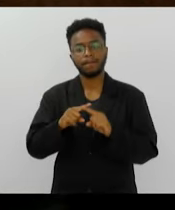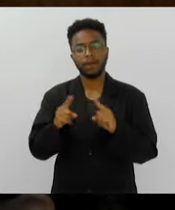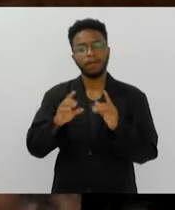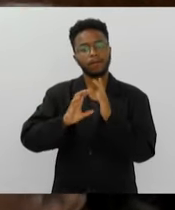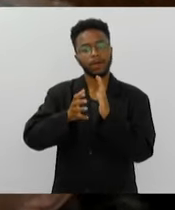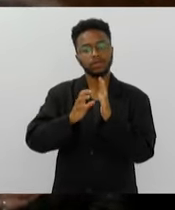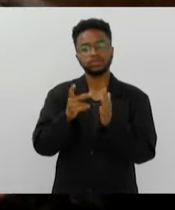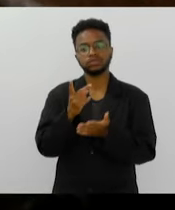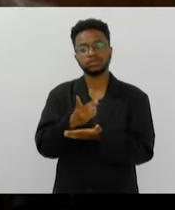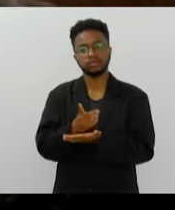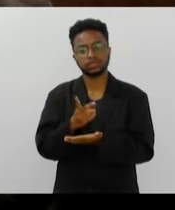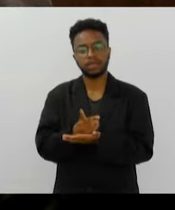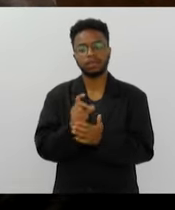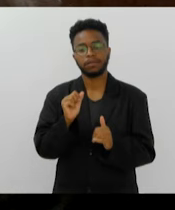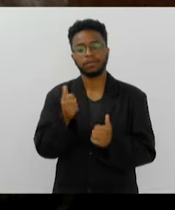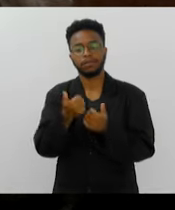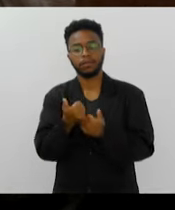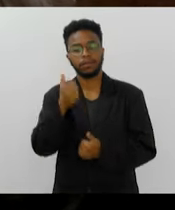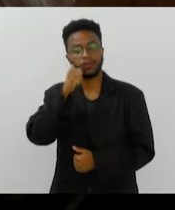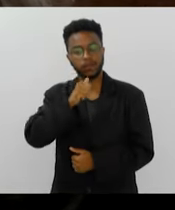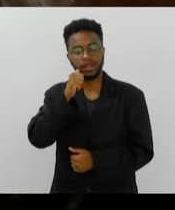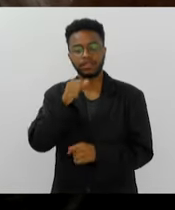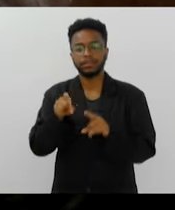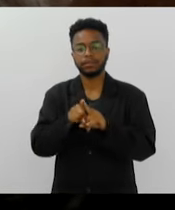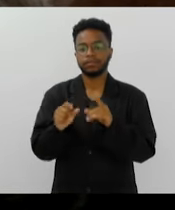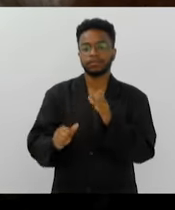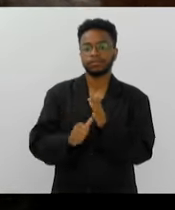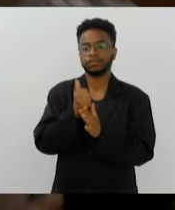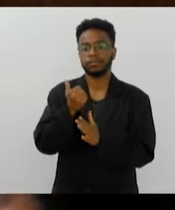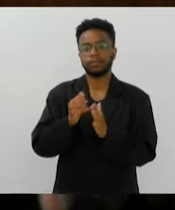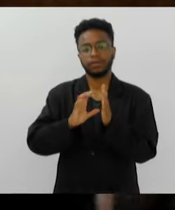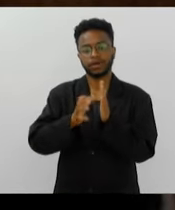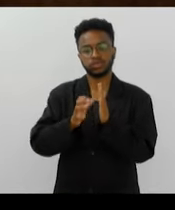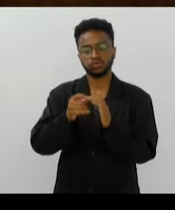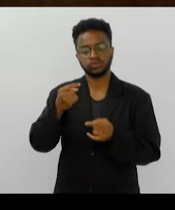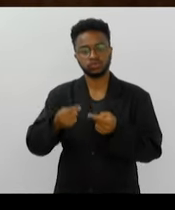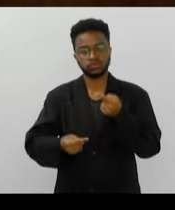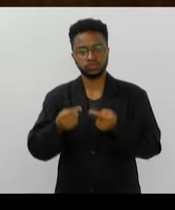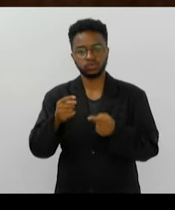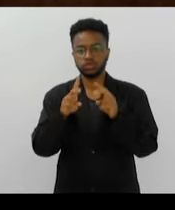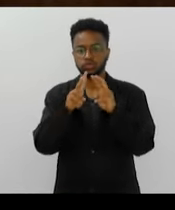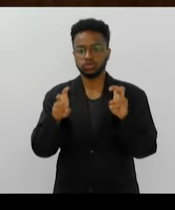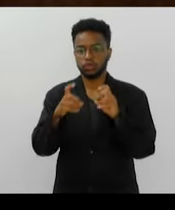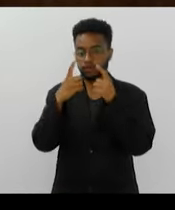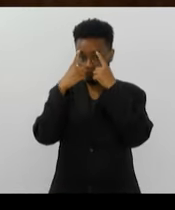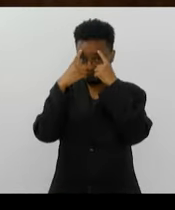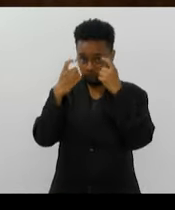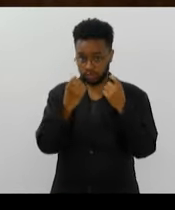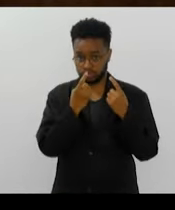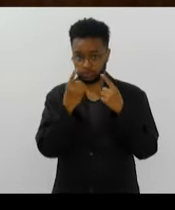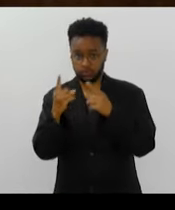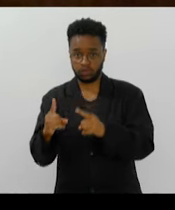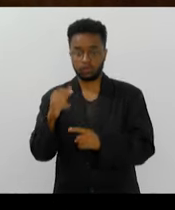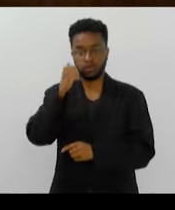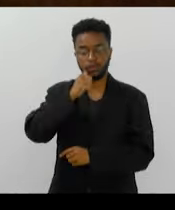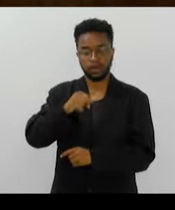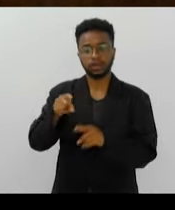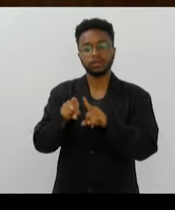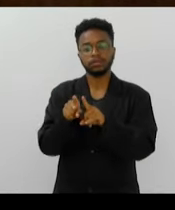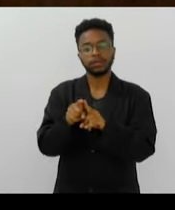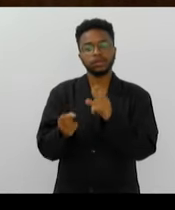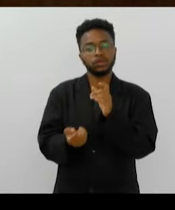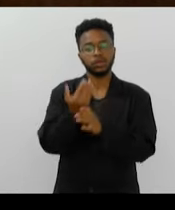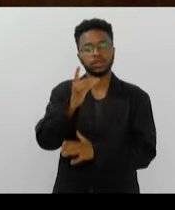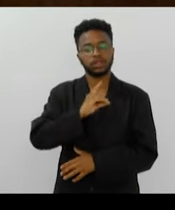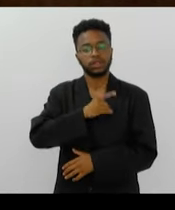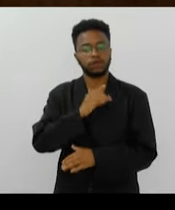fortaleceu as mulheres foi o primeiro partido que debateu a questão da violência contra a mulher que criou as delegacias de